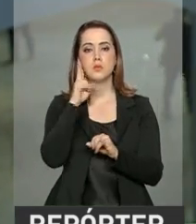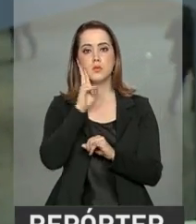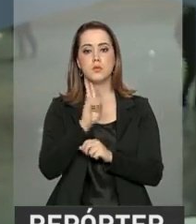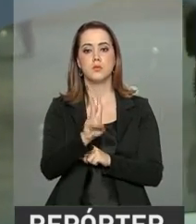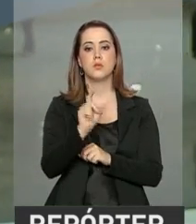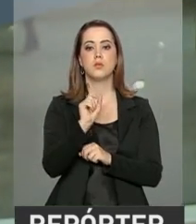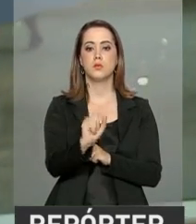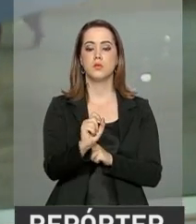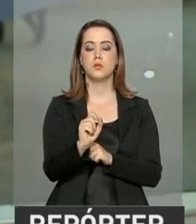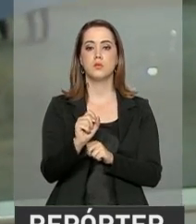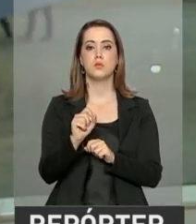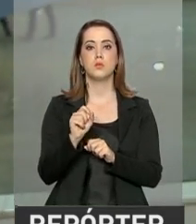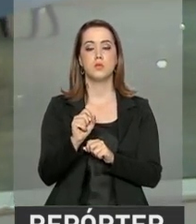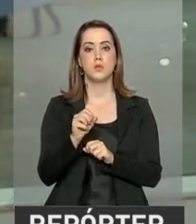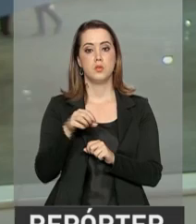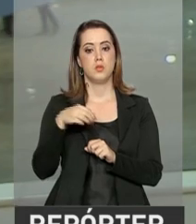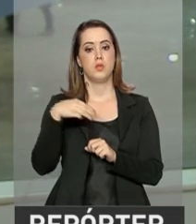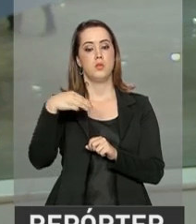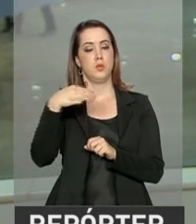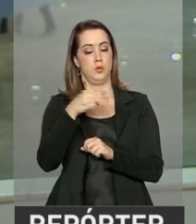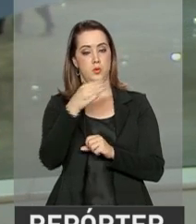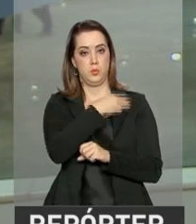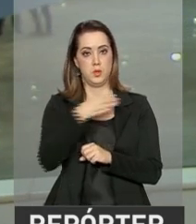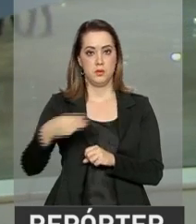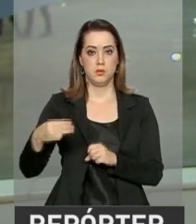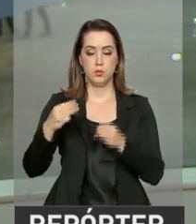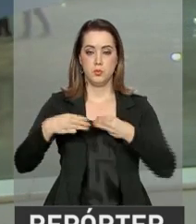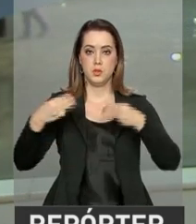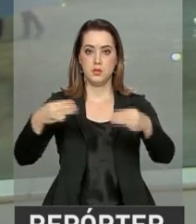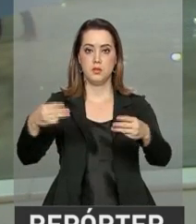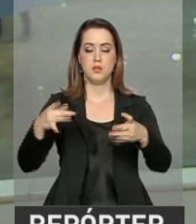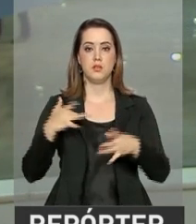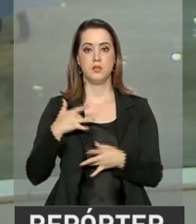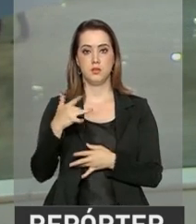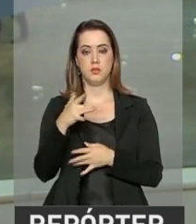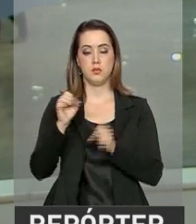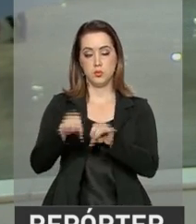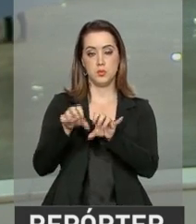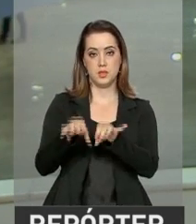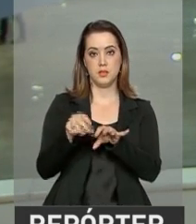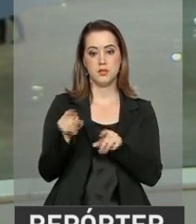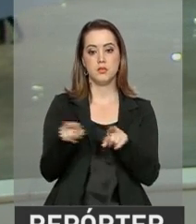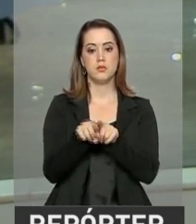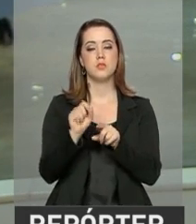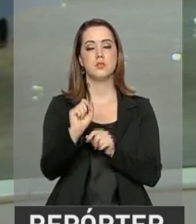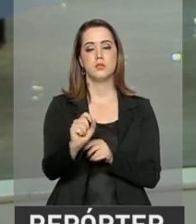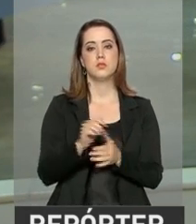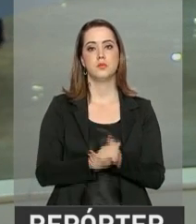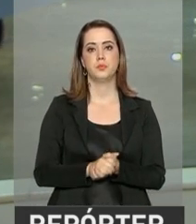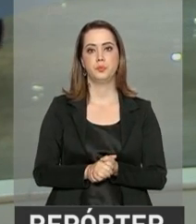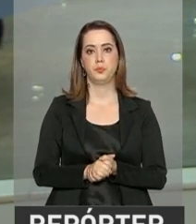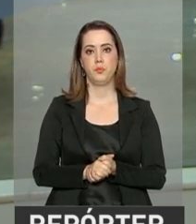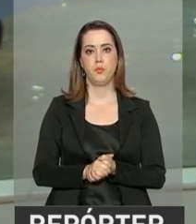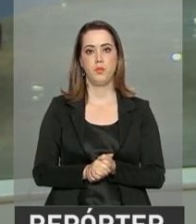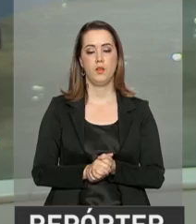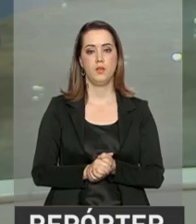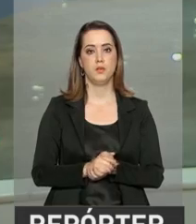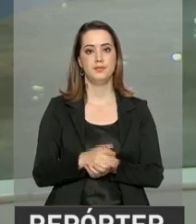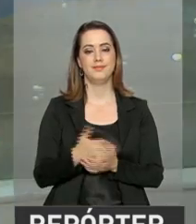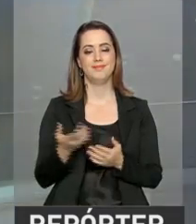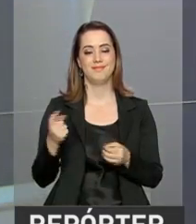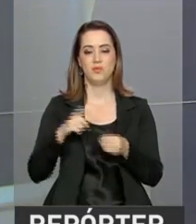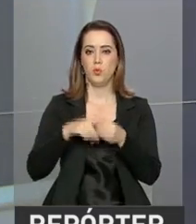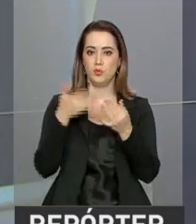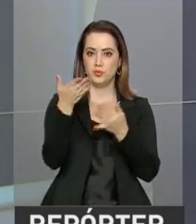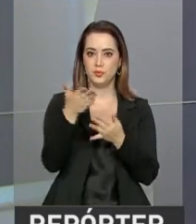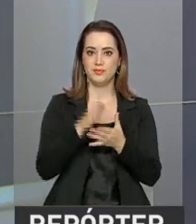procurar na página do ministério da educação na internet que é portal.mec.gov.br foto com você